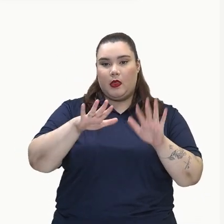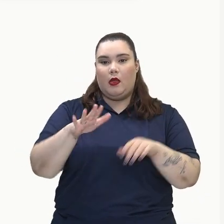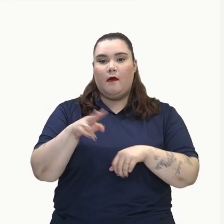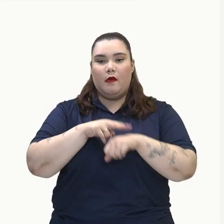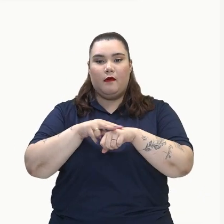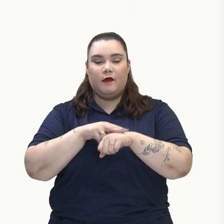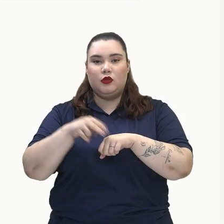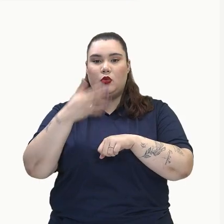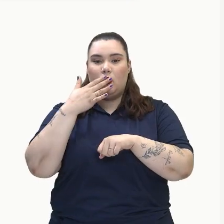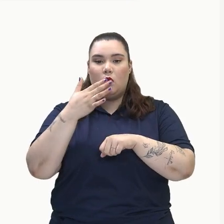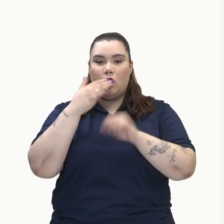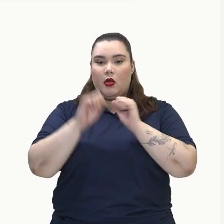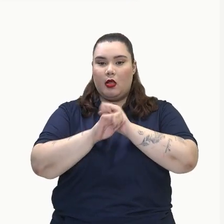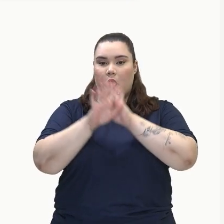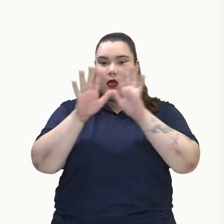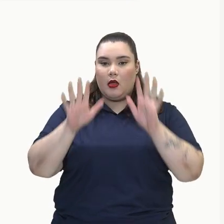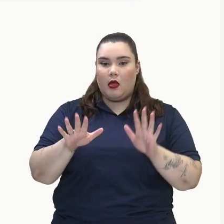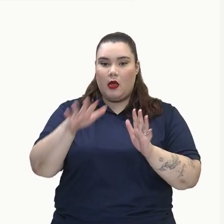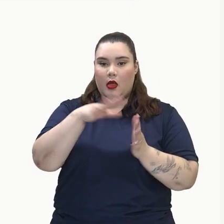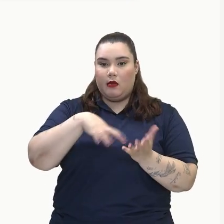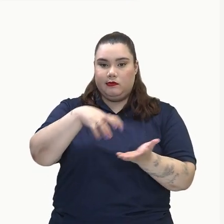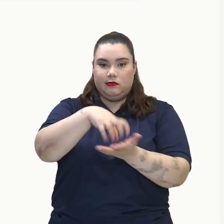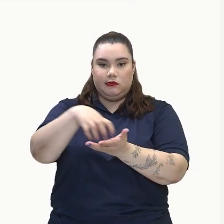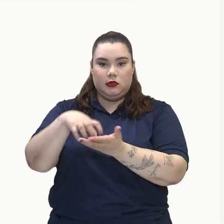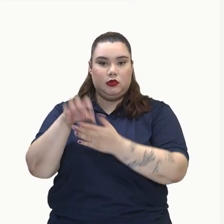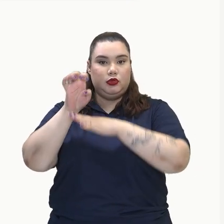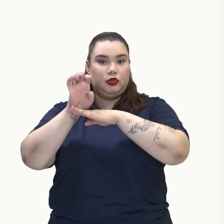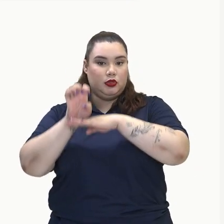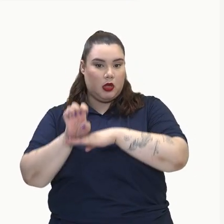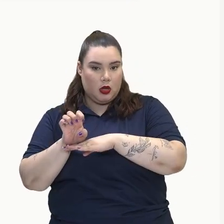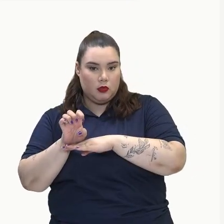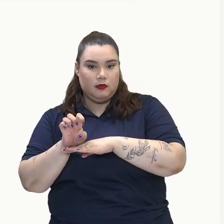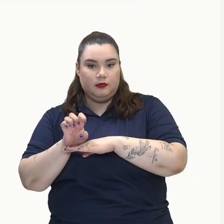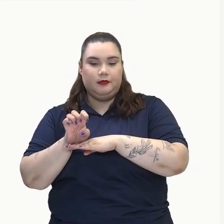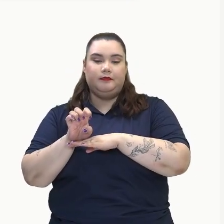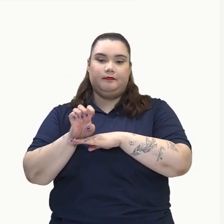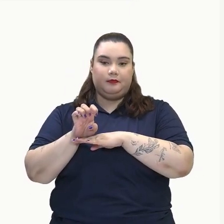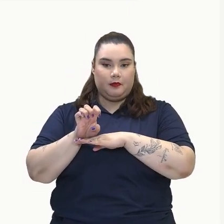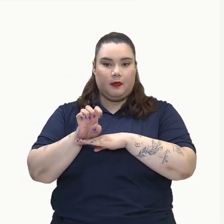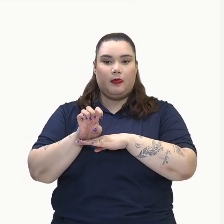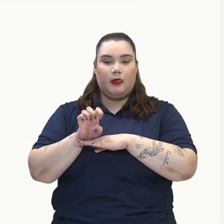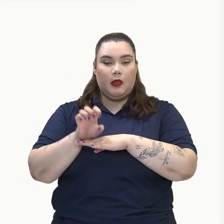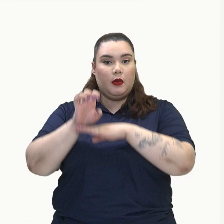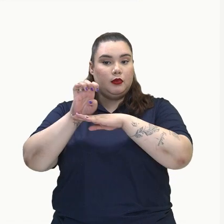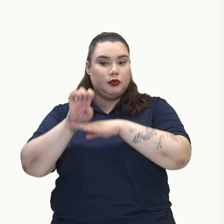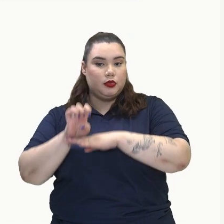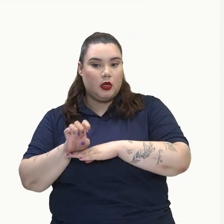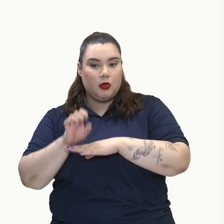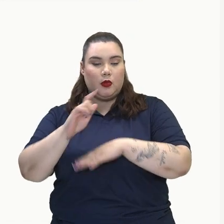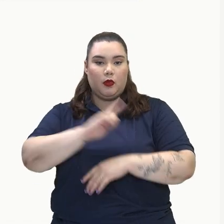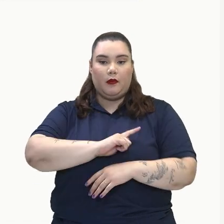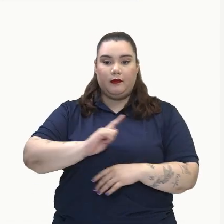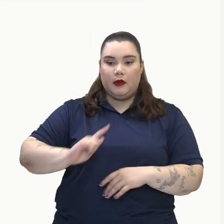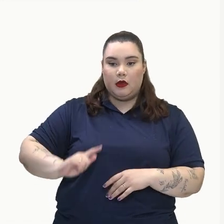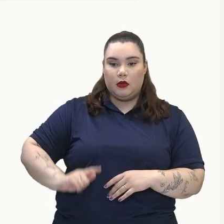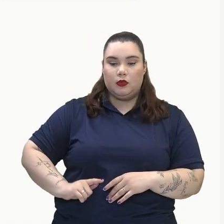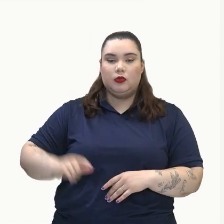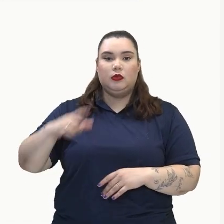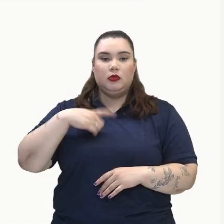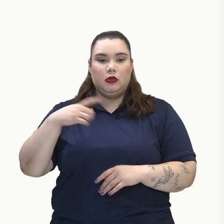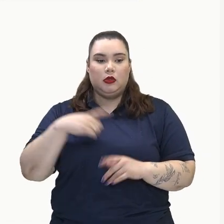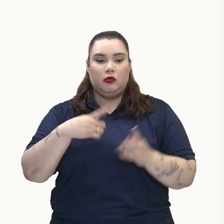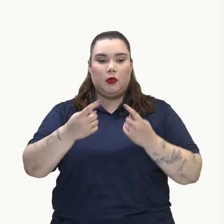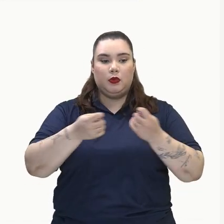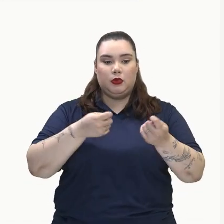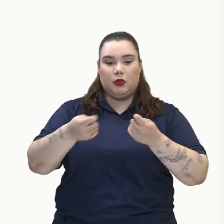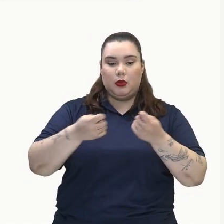claro são as unidades de conservação estadual, ou seja, é o Estado, o governo estadual, que